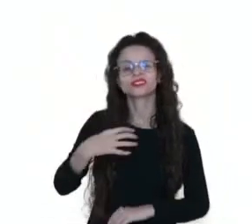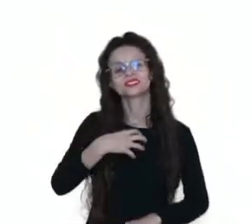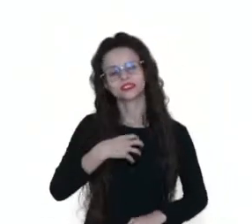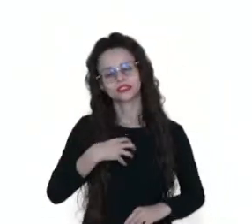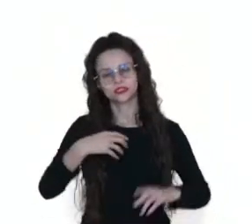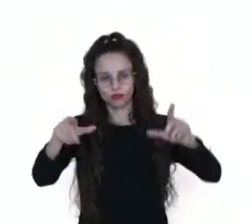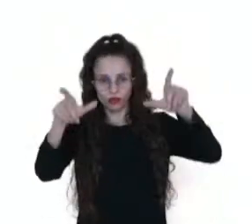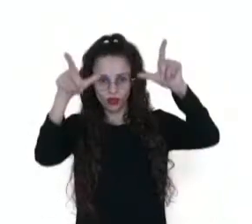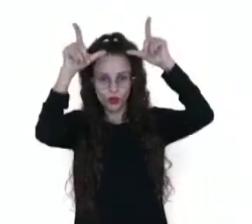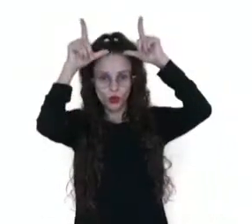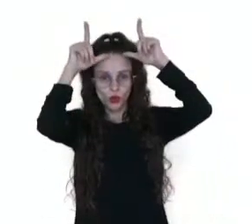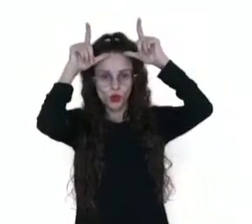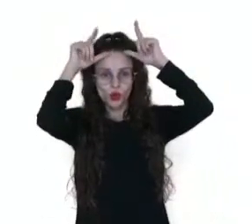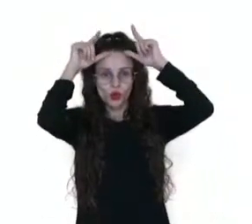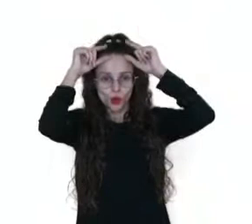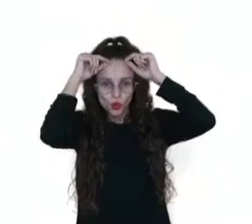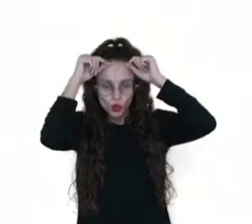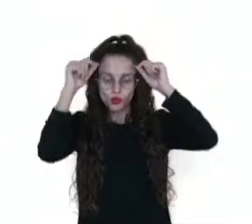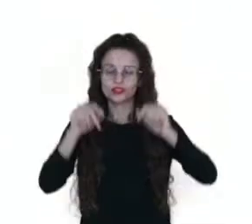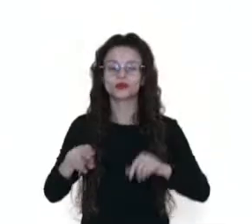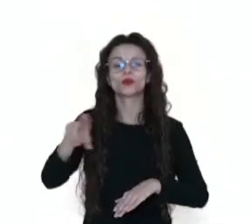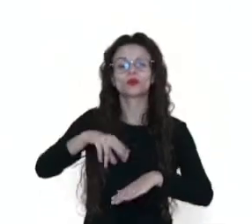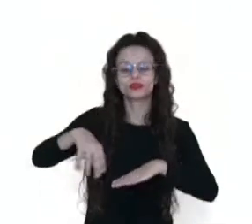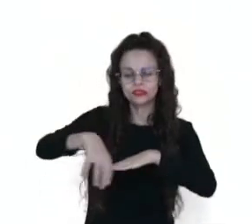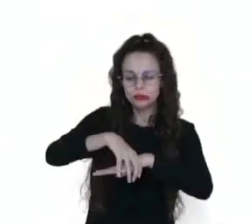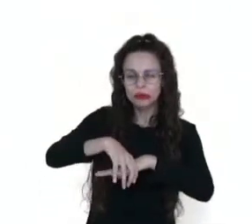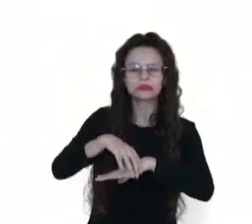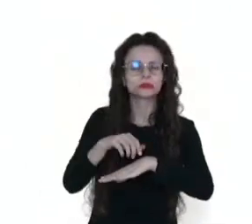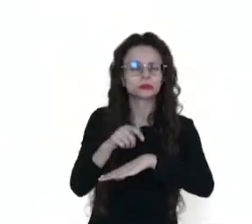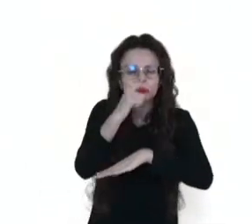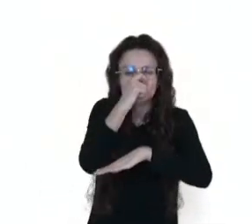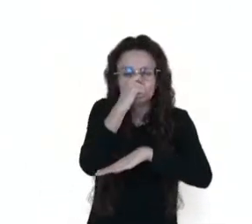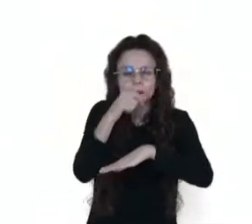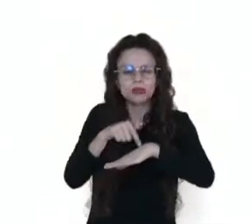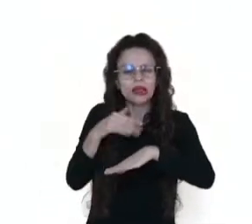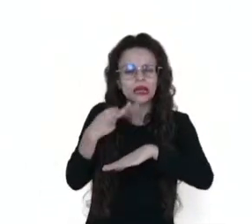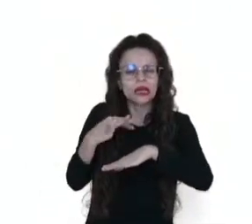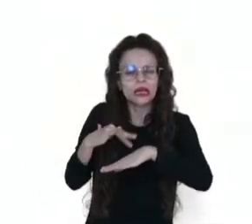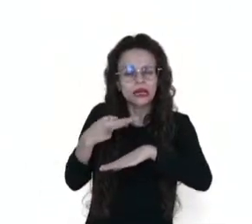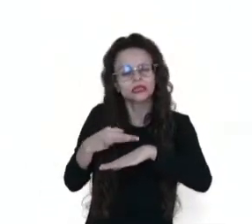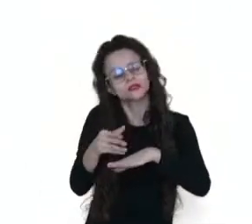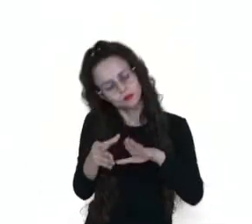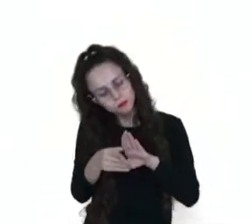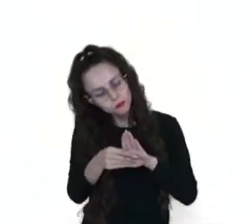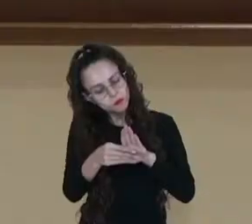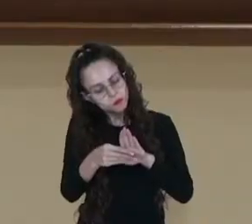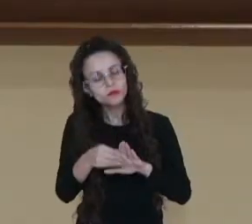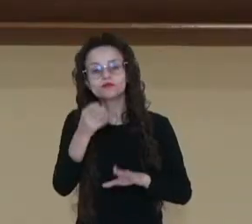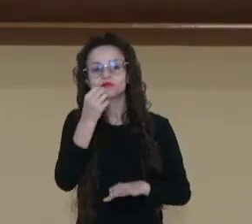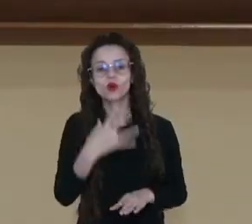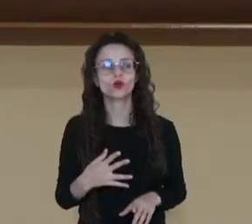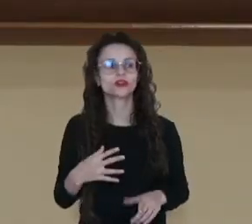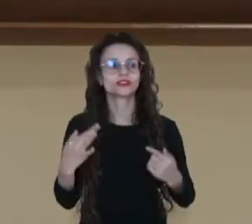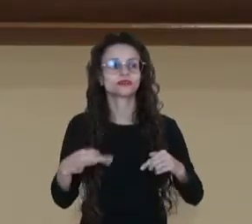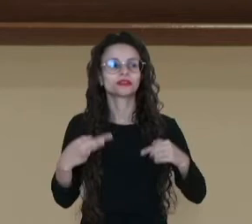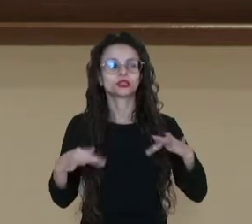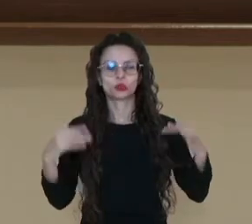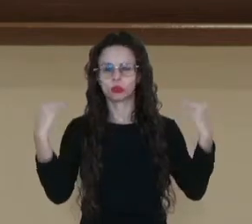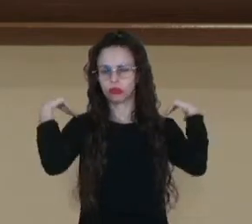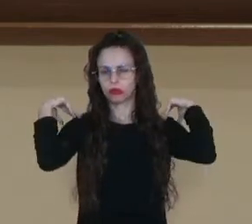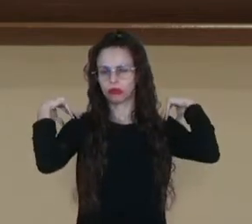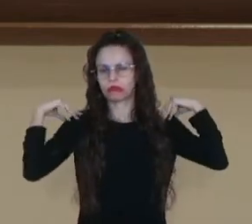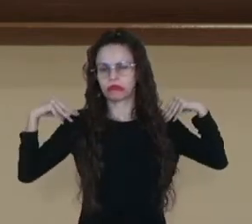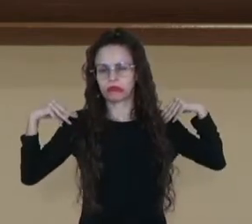de alívio depois do uso de sapato apertado, a um sinal de dor muscular. Quem nunca ali teve, né, uma